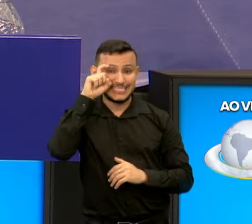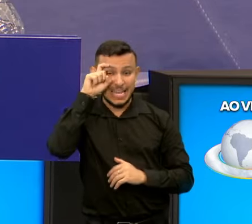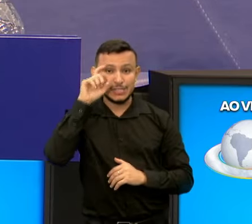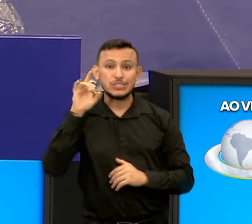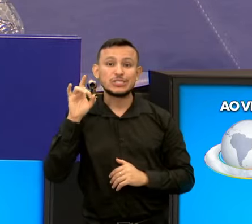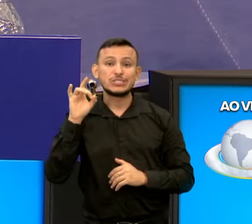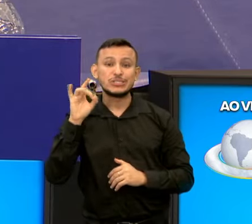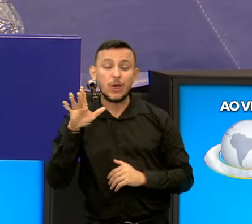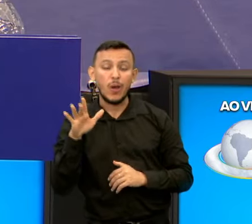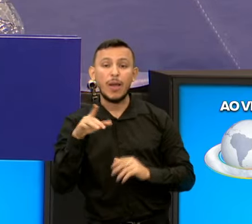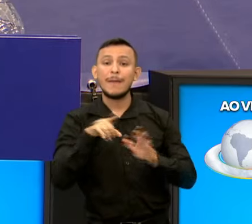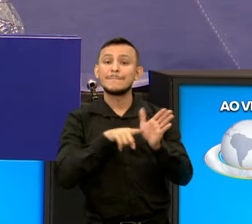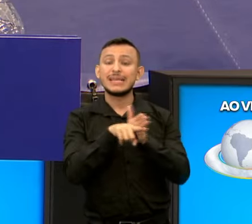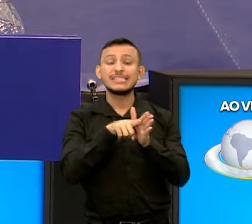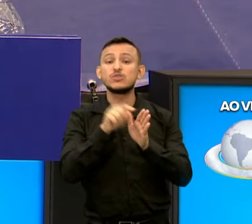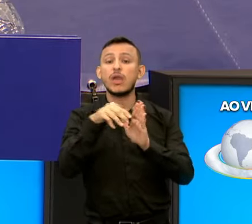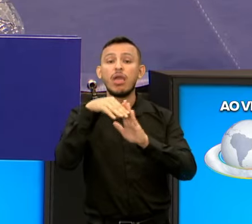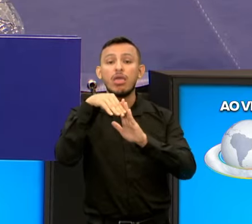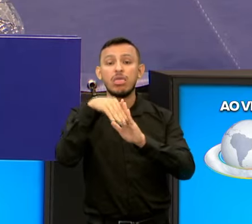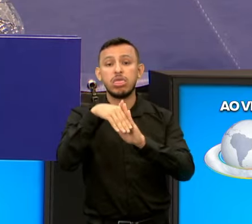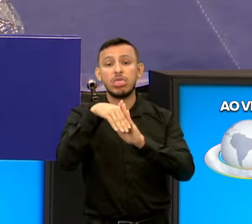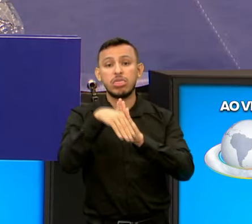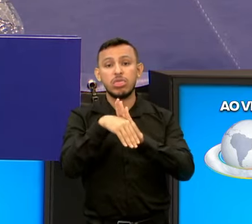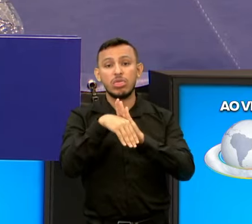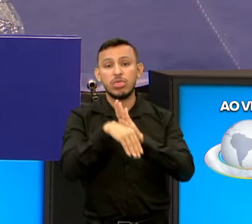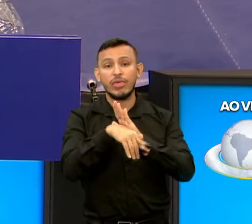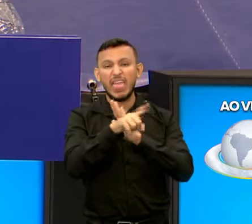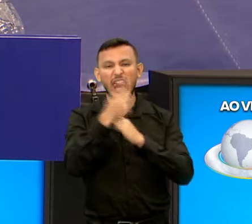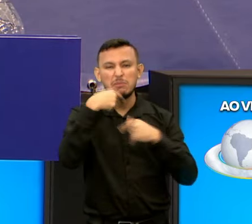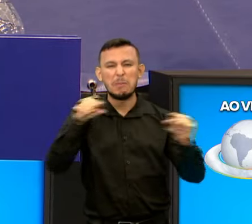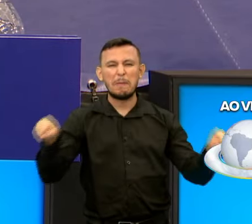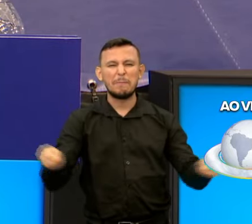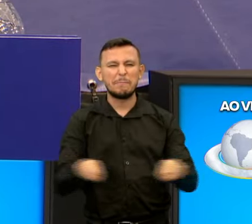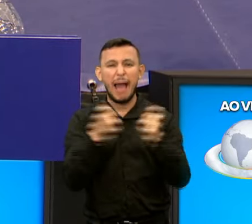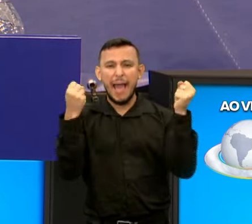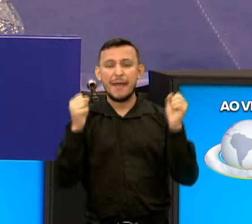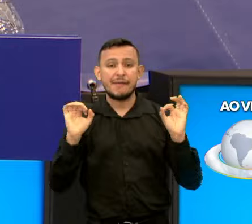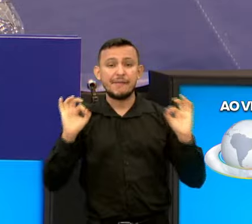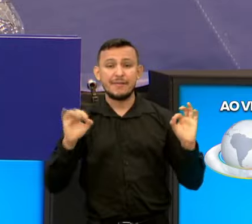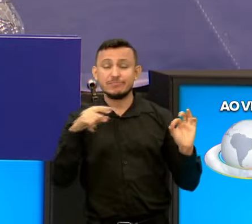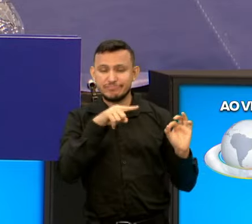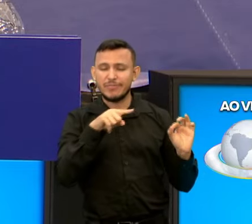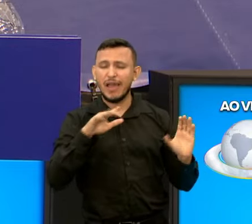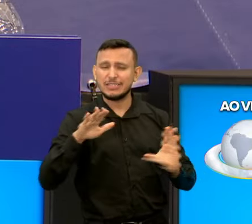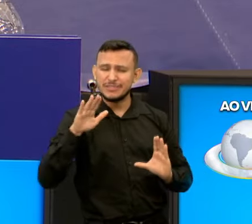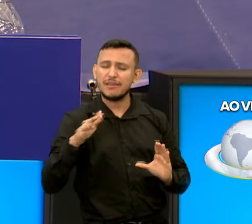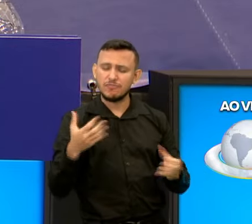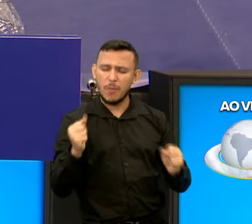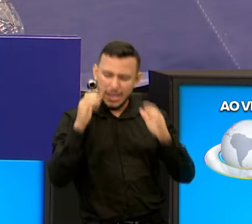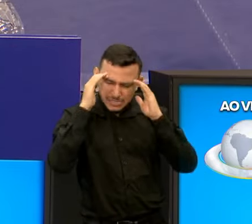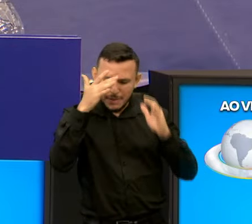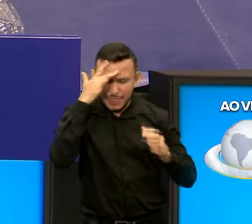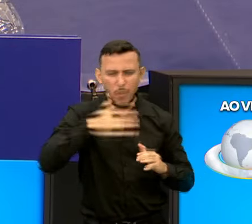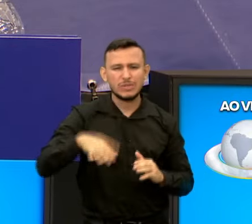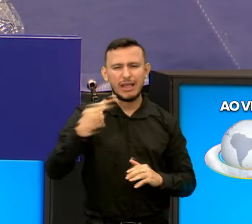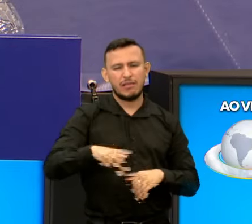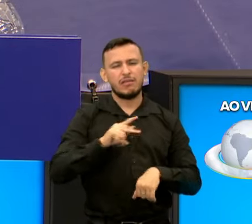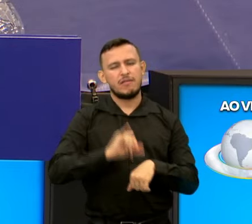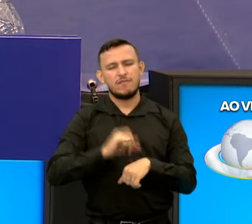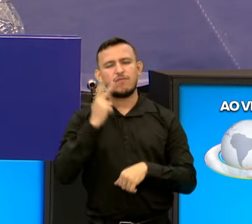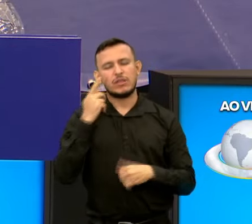só cai nas pesquisas, ele está desestabilizado. Candidato, vamos respeitar a população